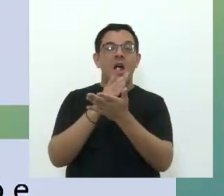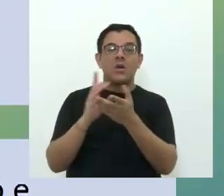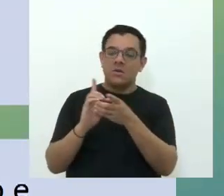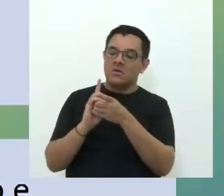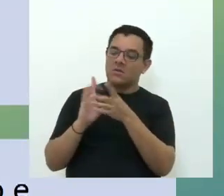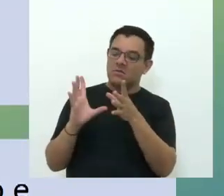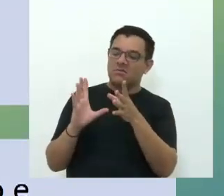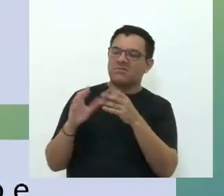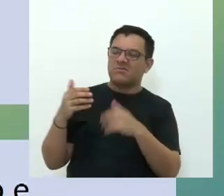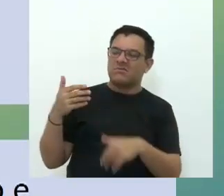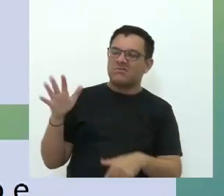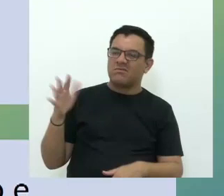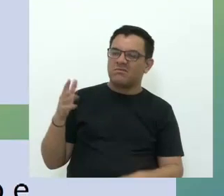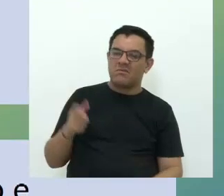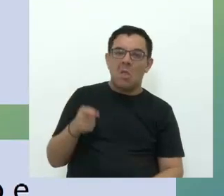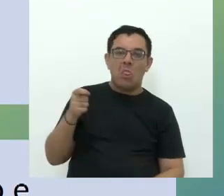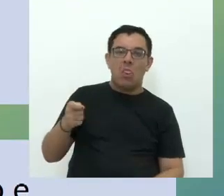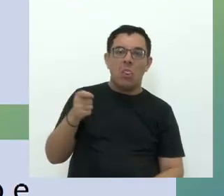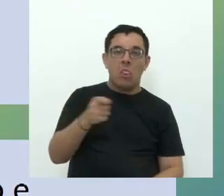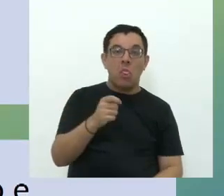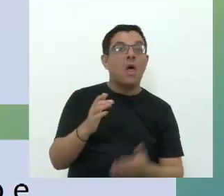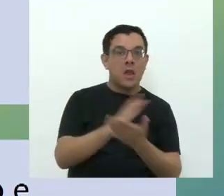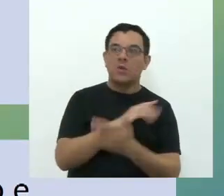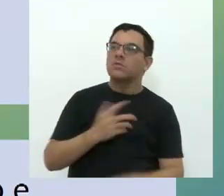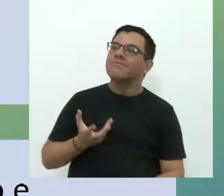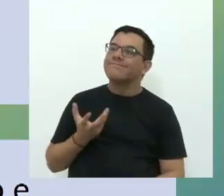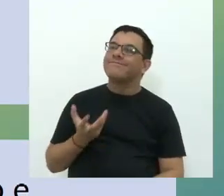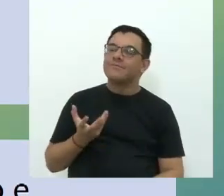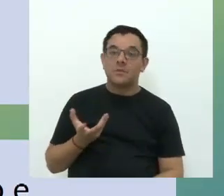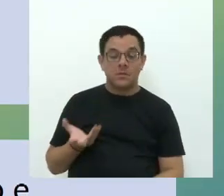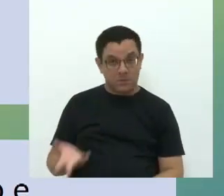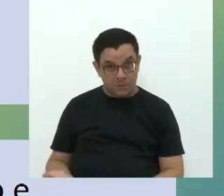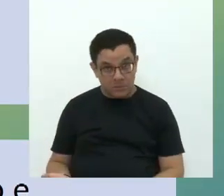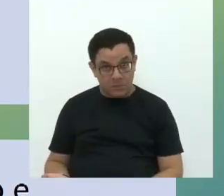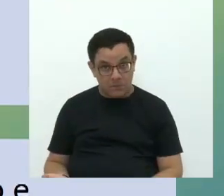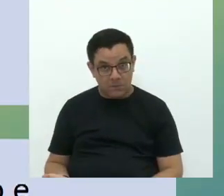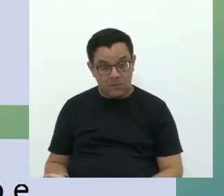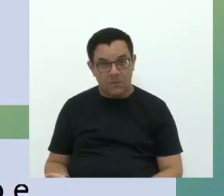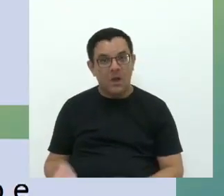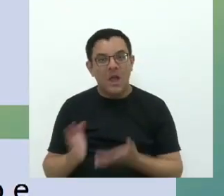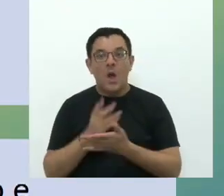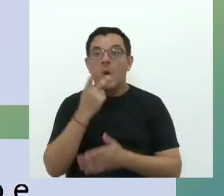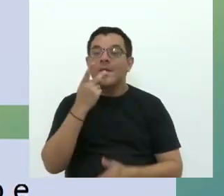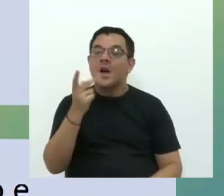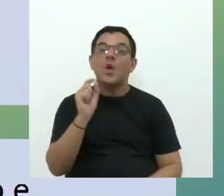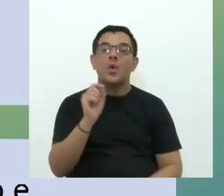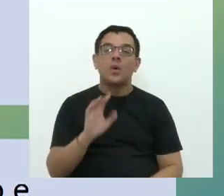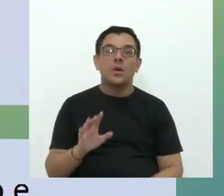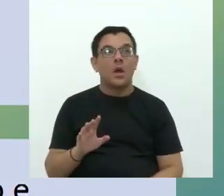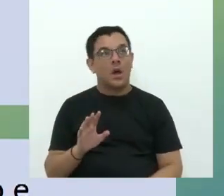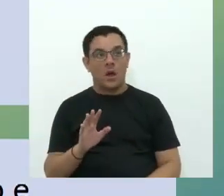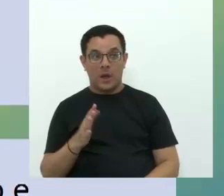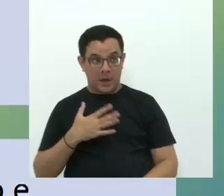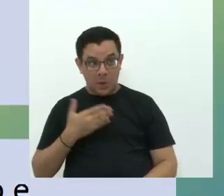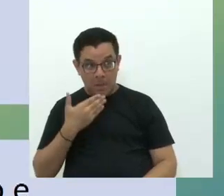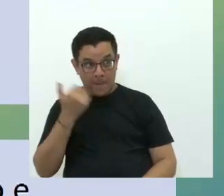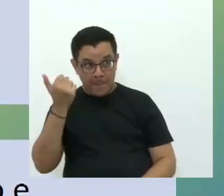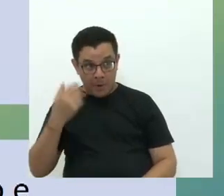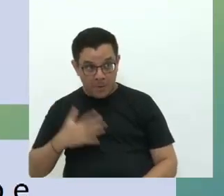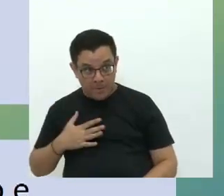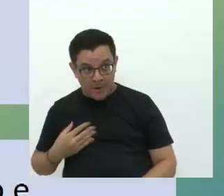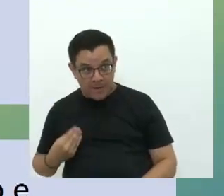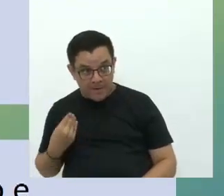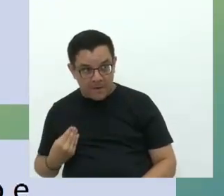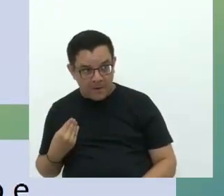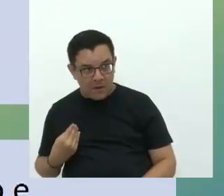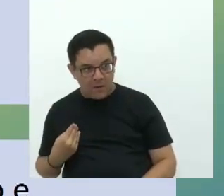autocracias e tem gente escolhendo isso e tem gente que tá dizendo o seguinte ó se for para eu melhorar devida eu